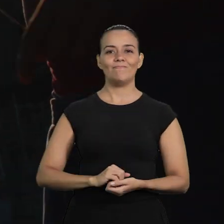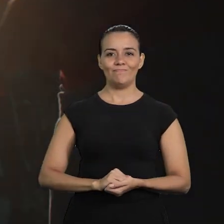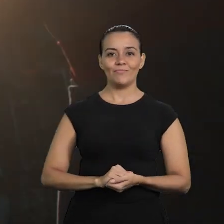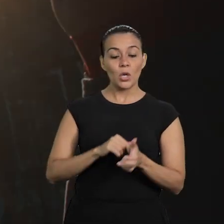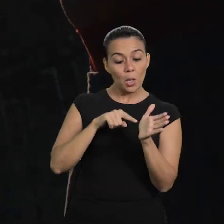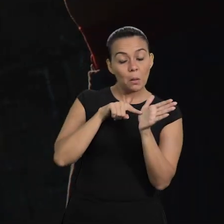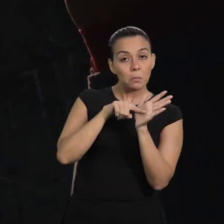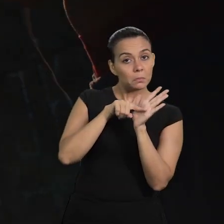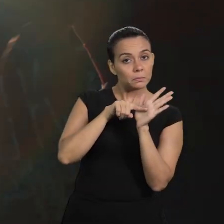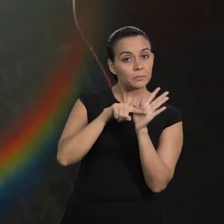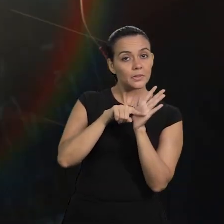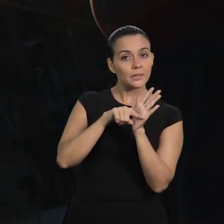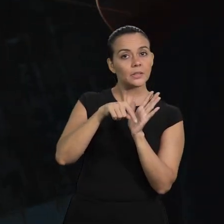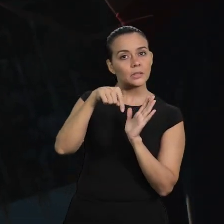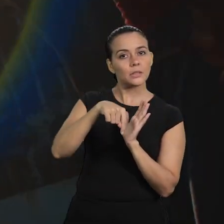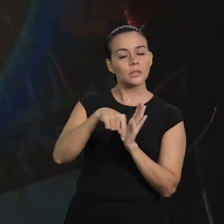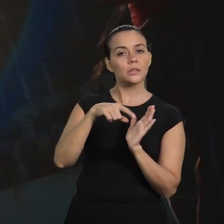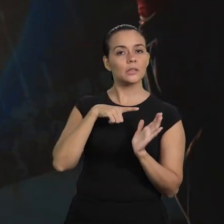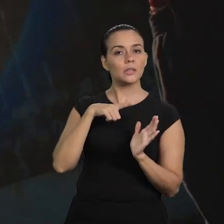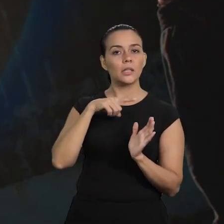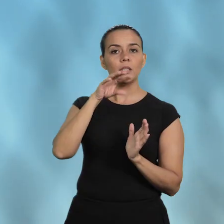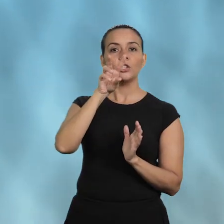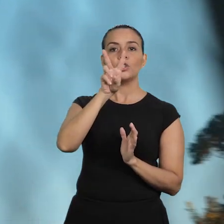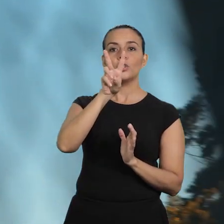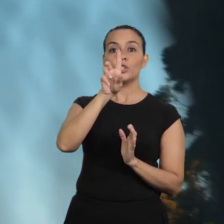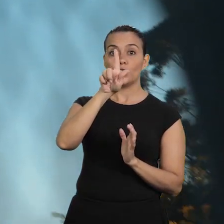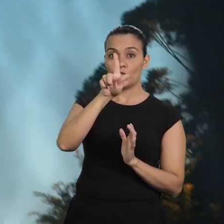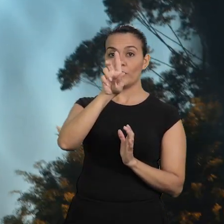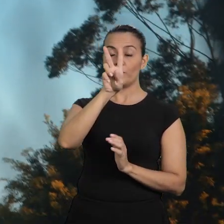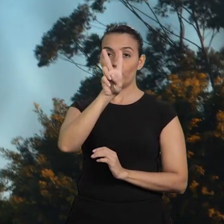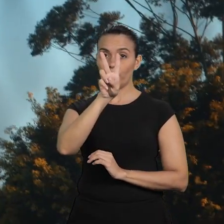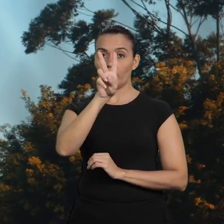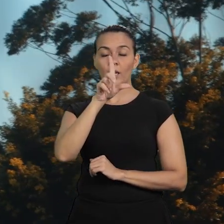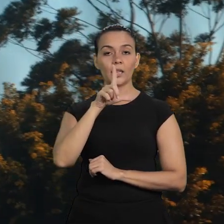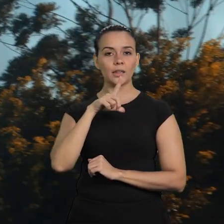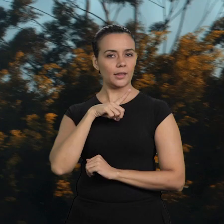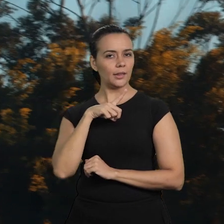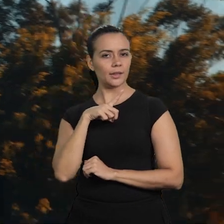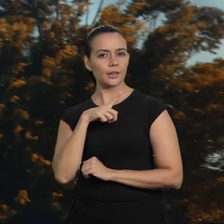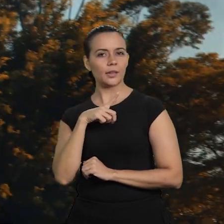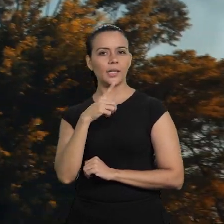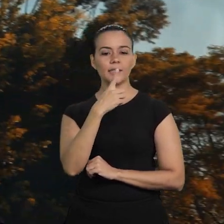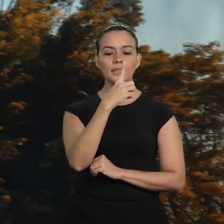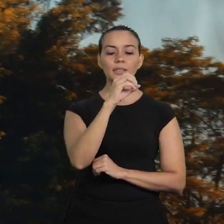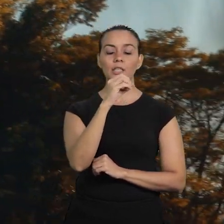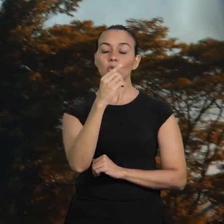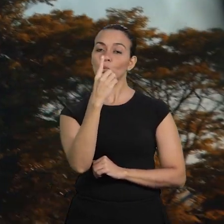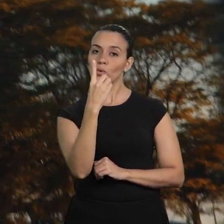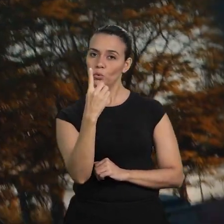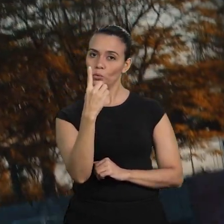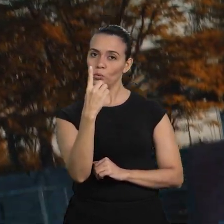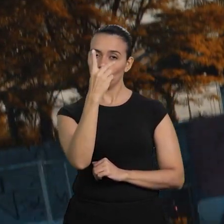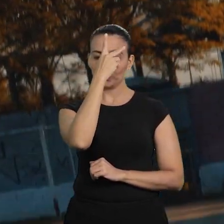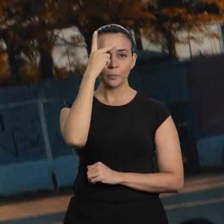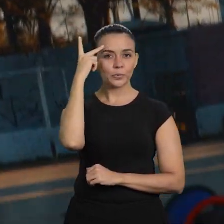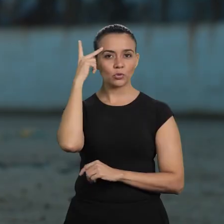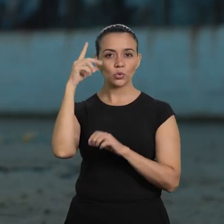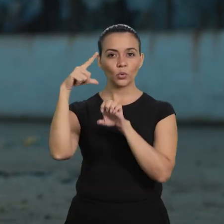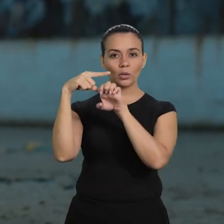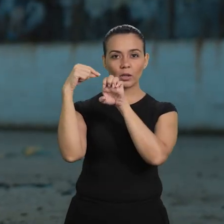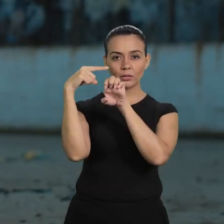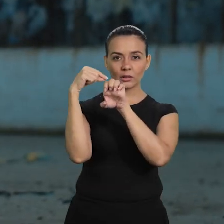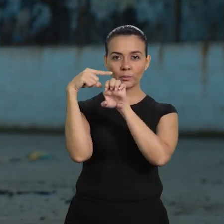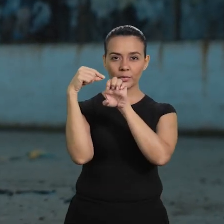Uma pesquisa recente que foi feita pela GV com a Fundação Arimax, eles olharam para 101 empreendedores e